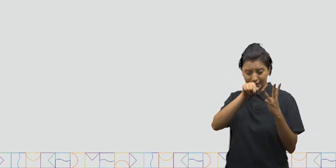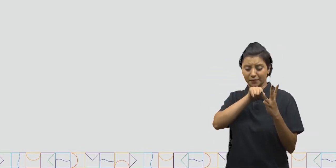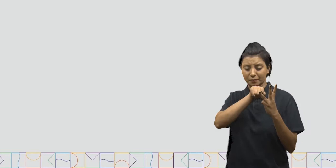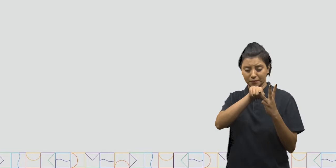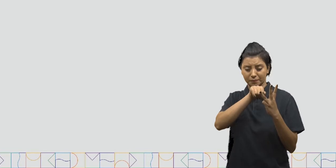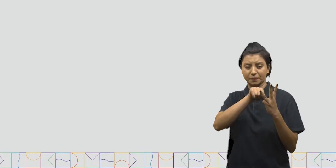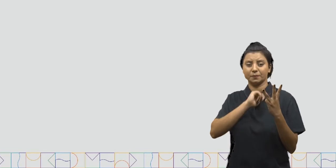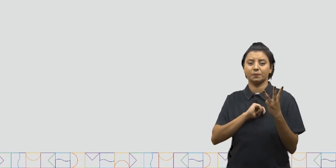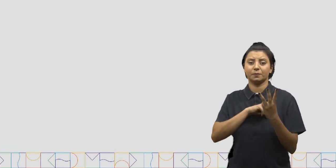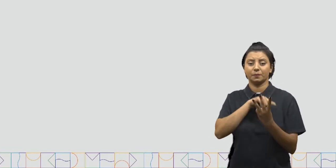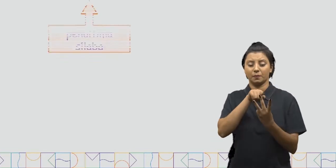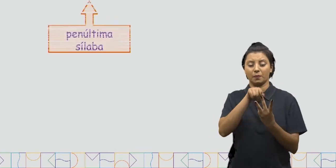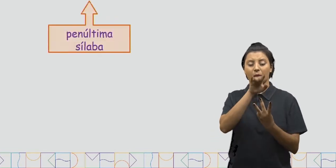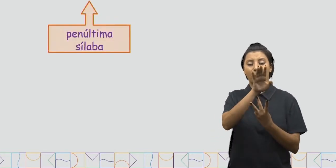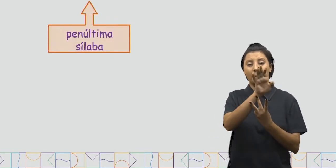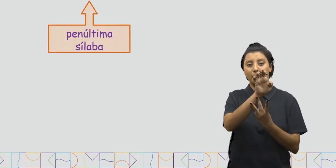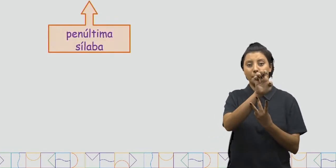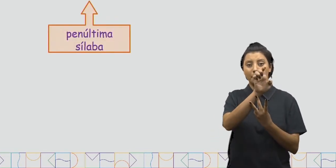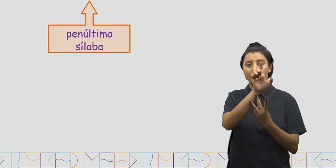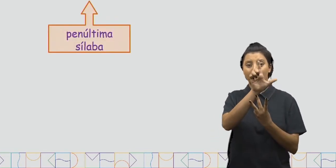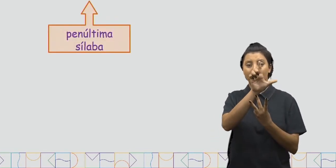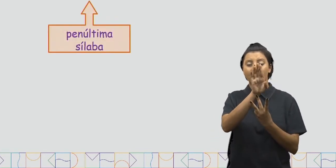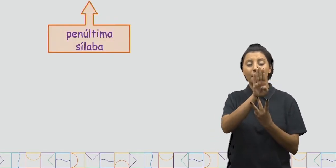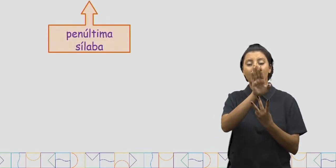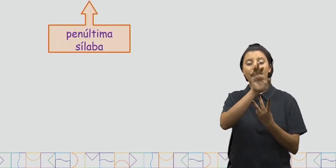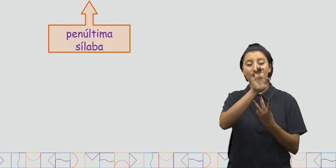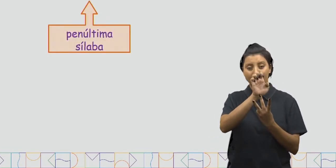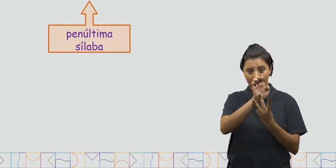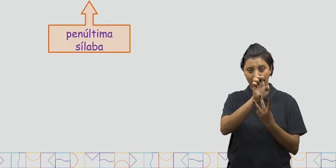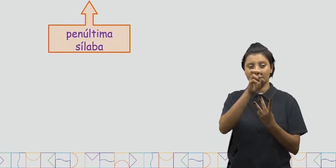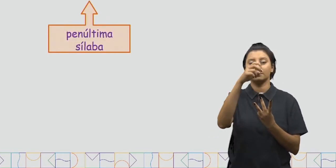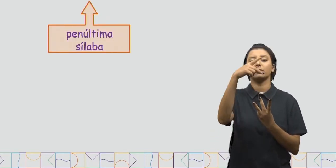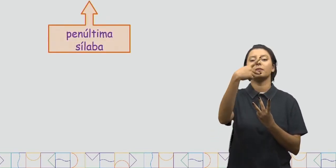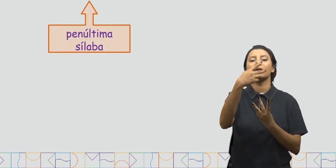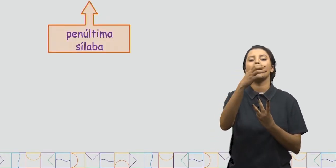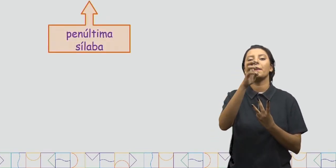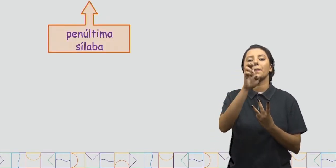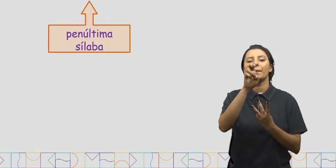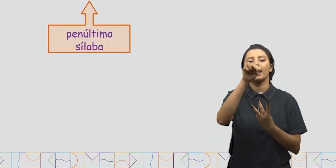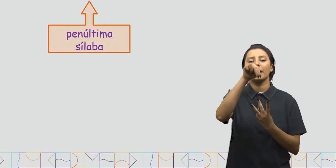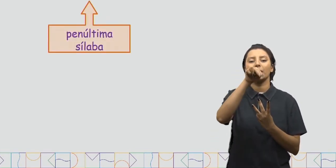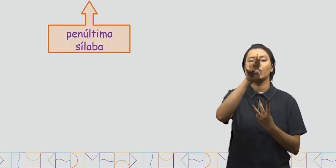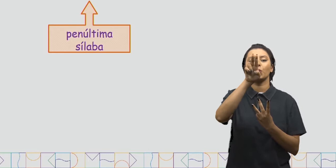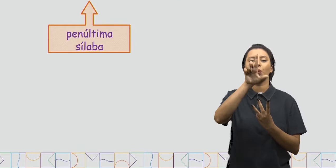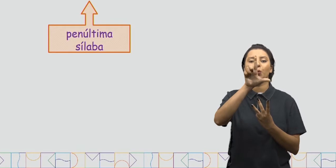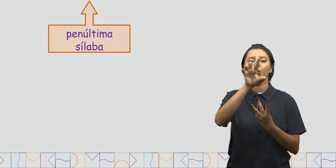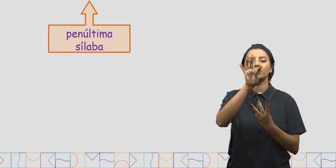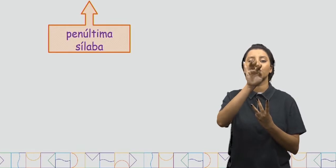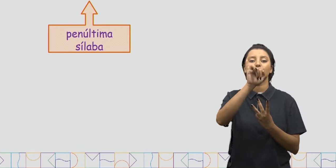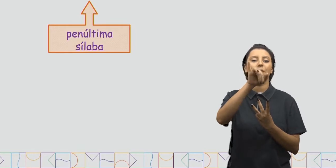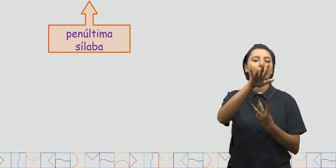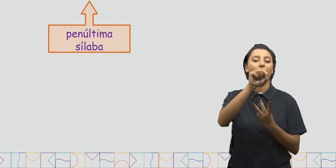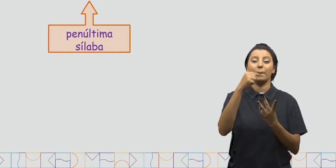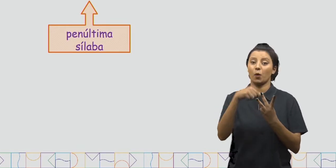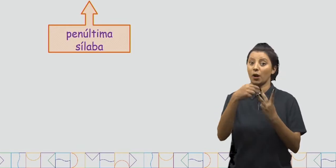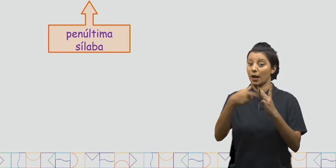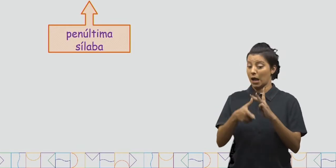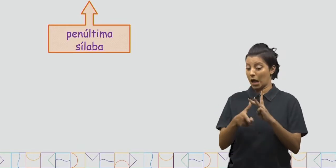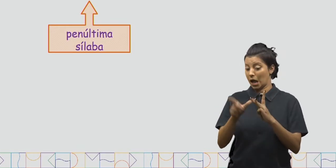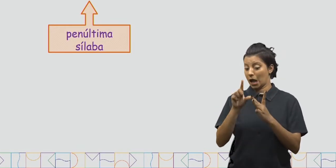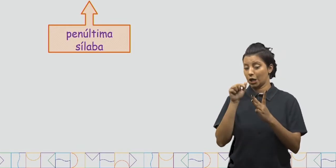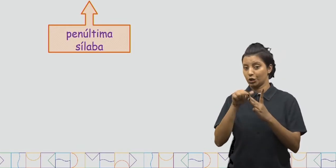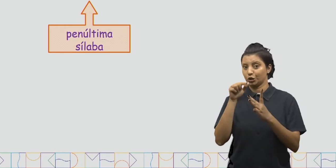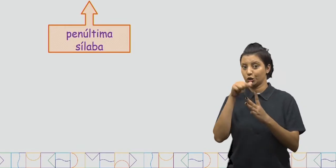palavra. A sílaba be está na posição de penúltima sílaba, pois ela vem antes da última.